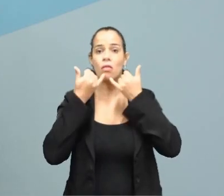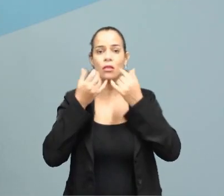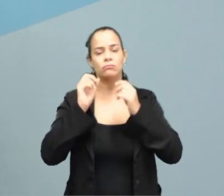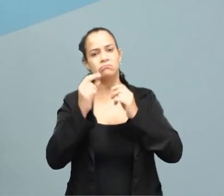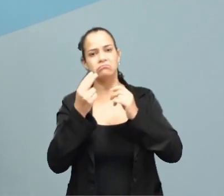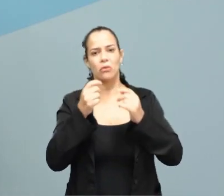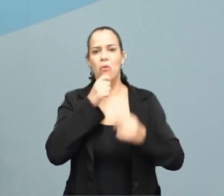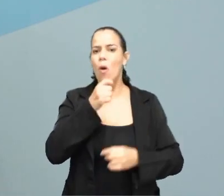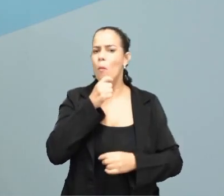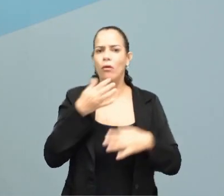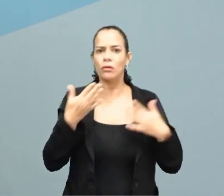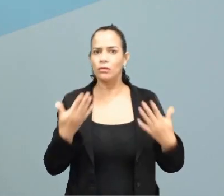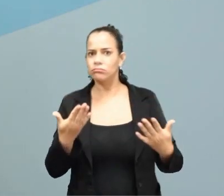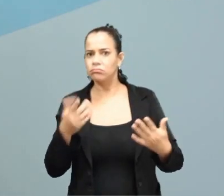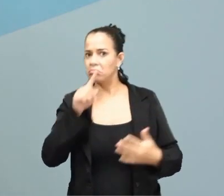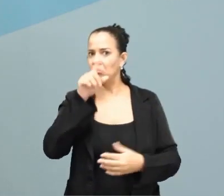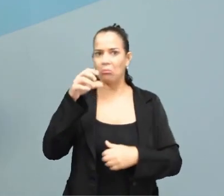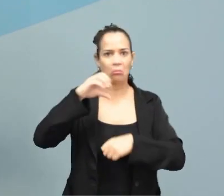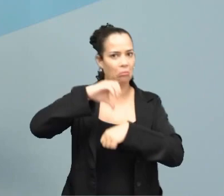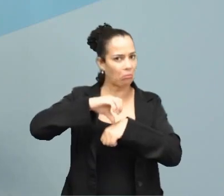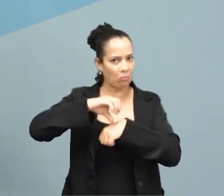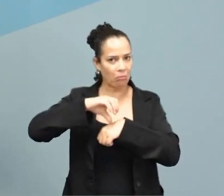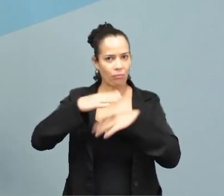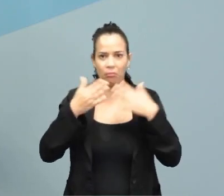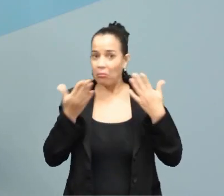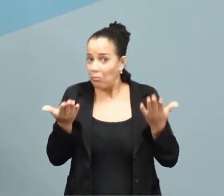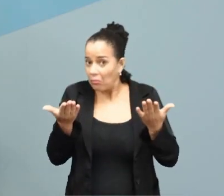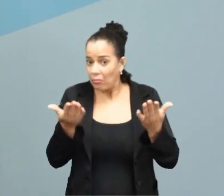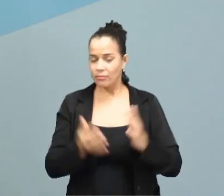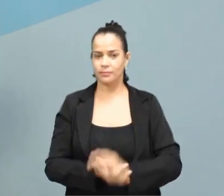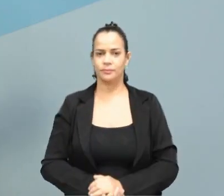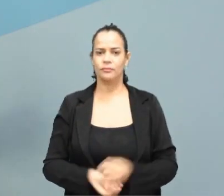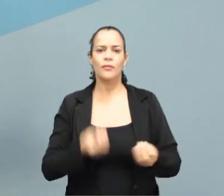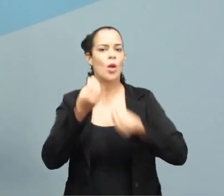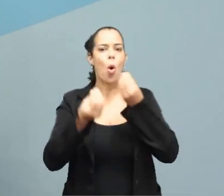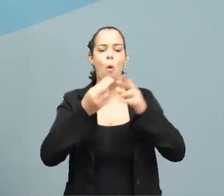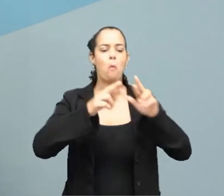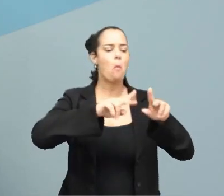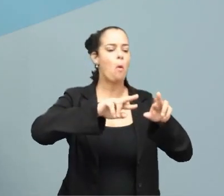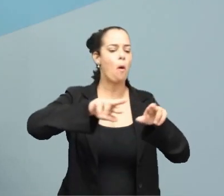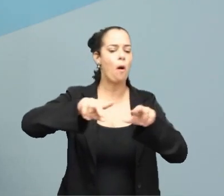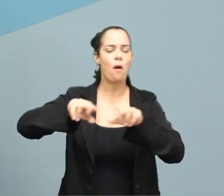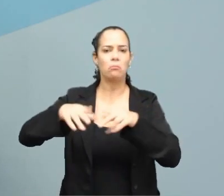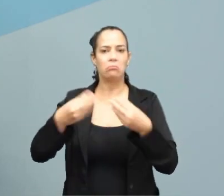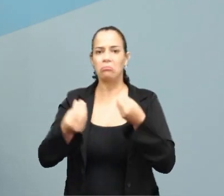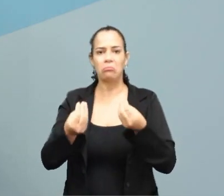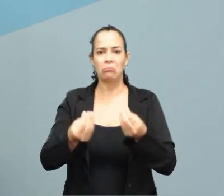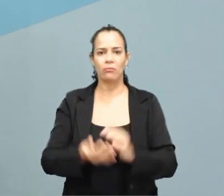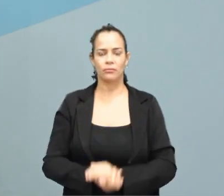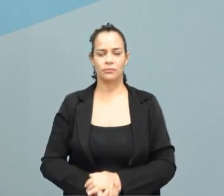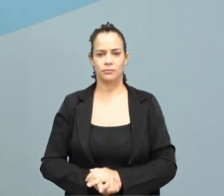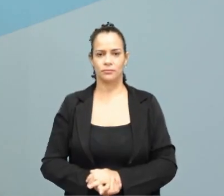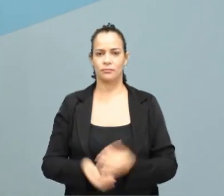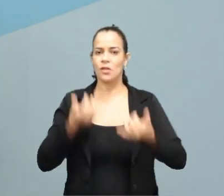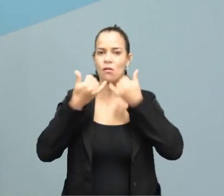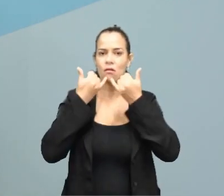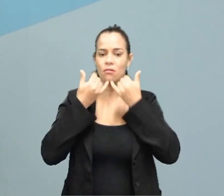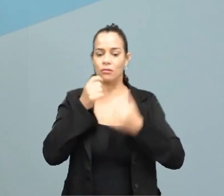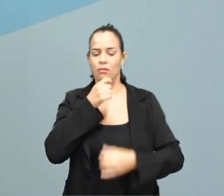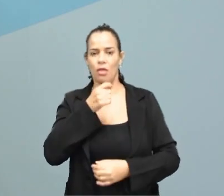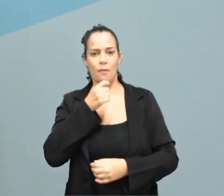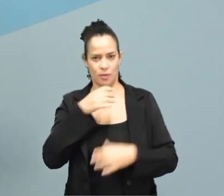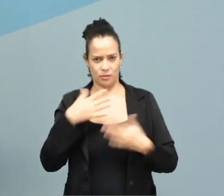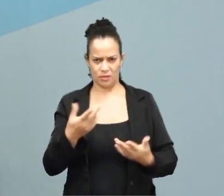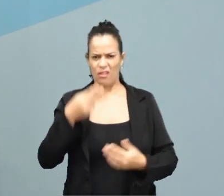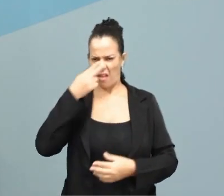reportagem? É uma reportagem ou é uma notícia? Como diferenciar a notícia da reportagem?